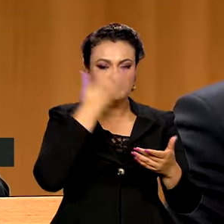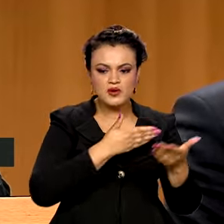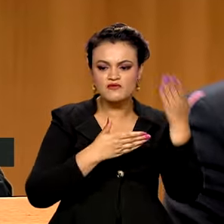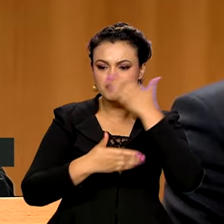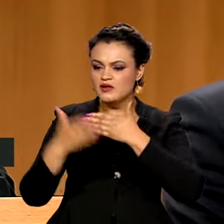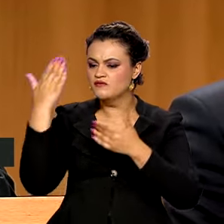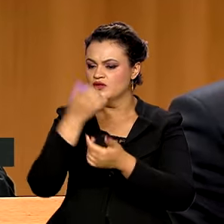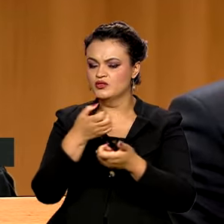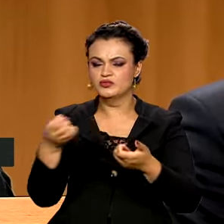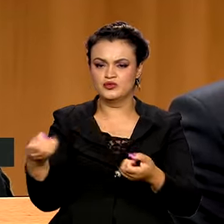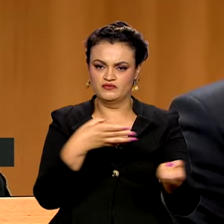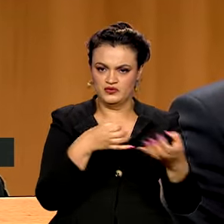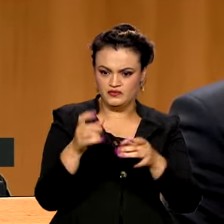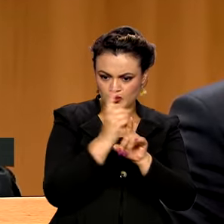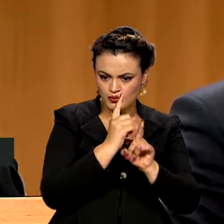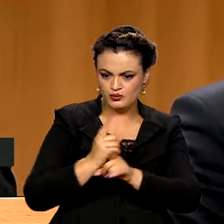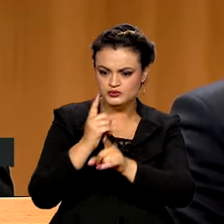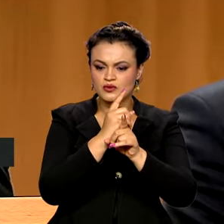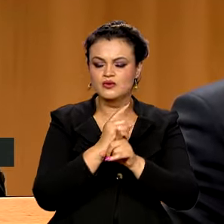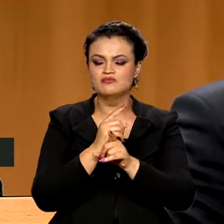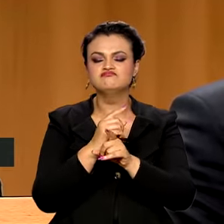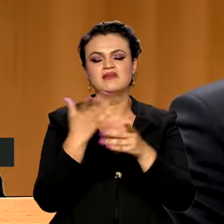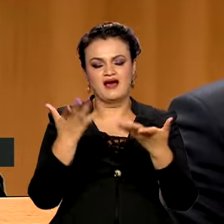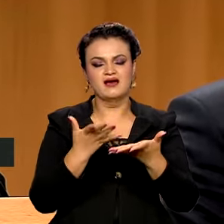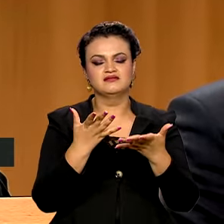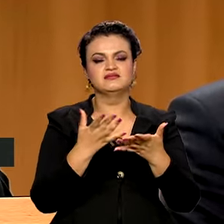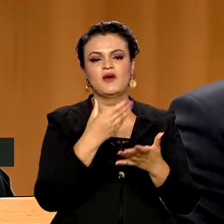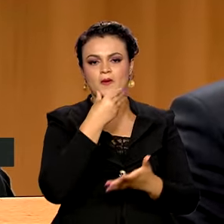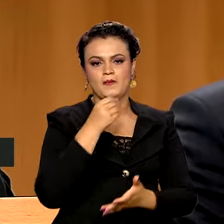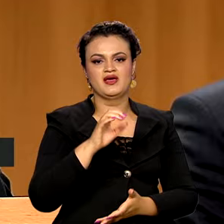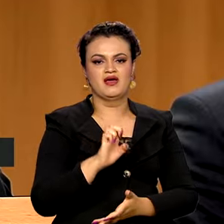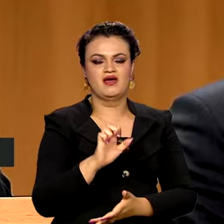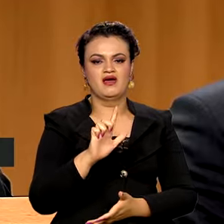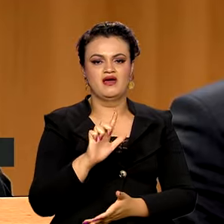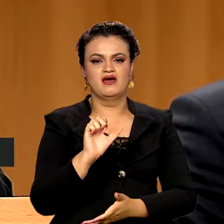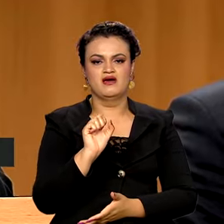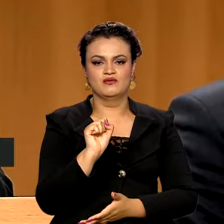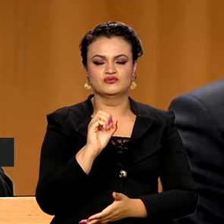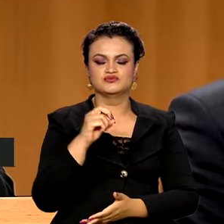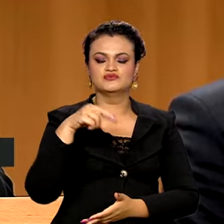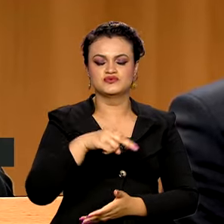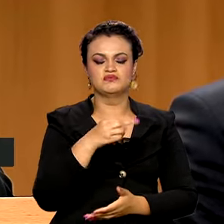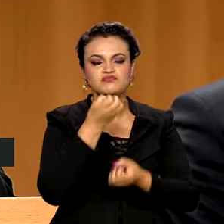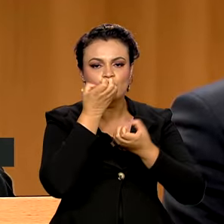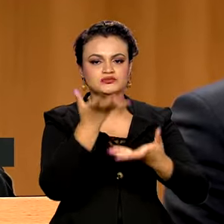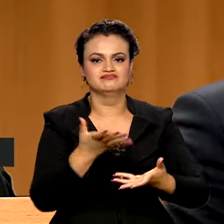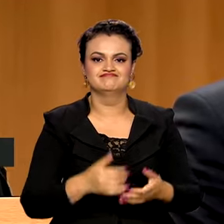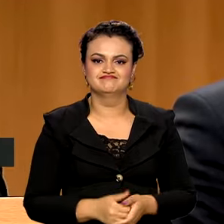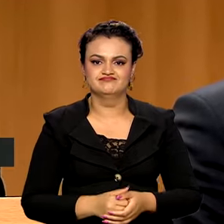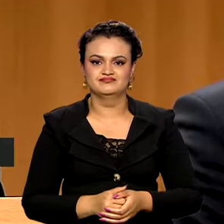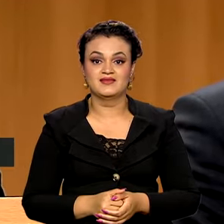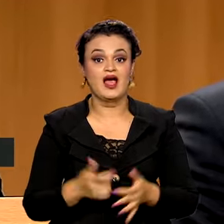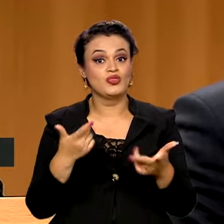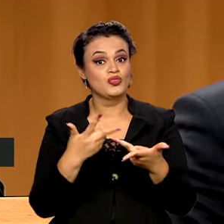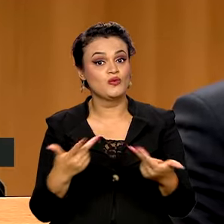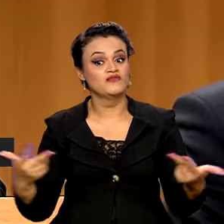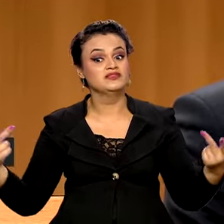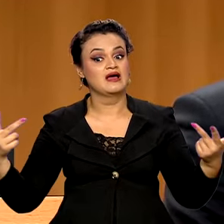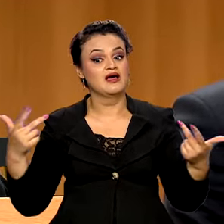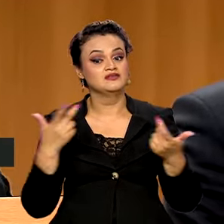provas, isso levou à delação premiada do senhor Elcio. Então, a grande novidade, eu